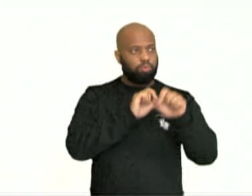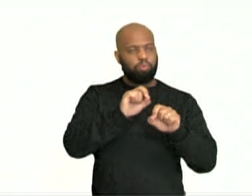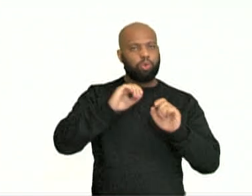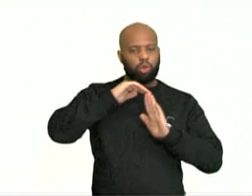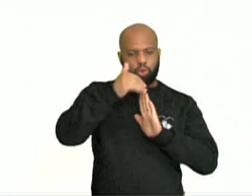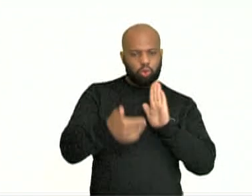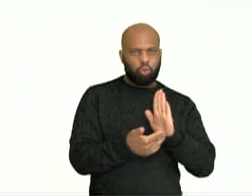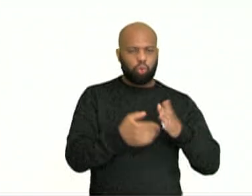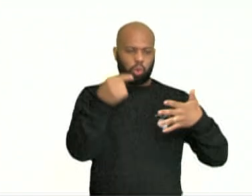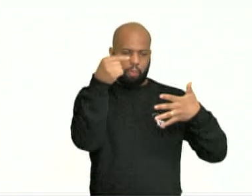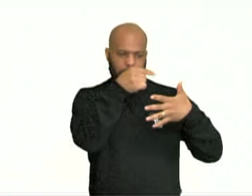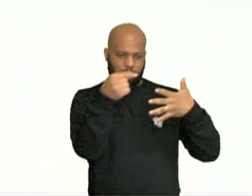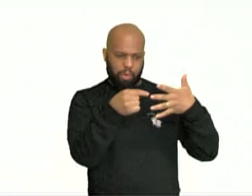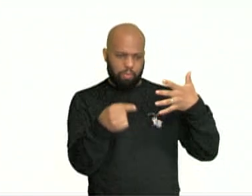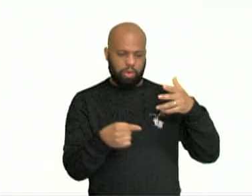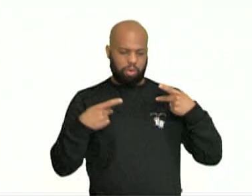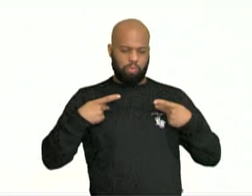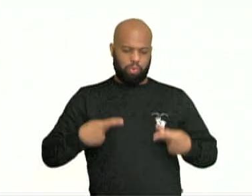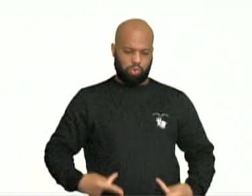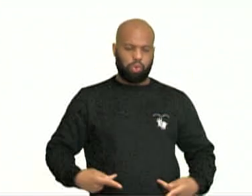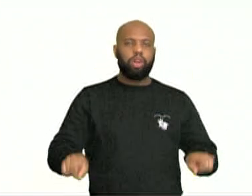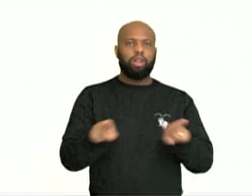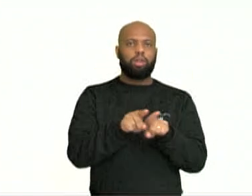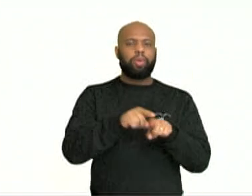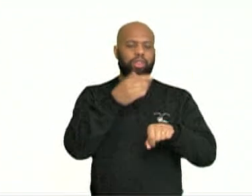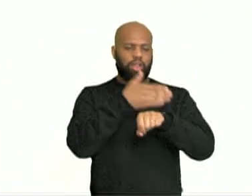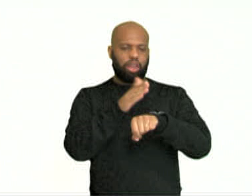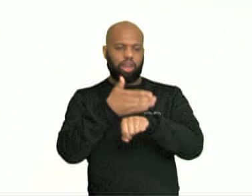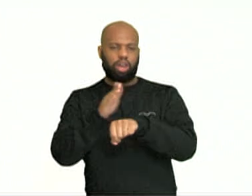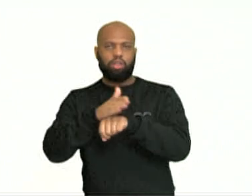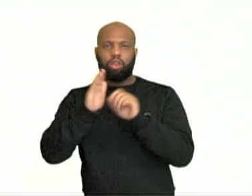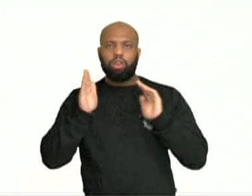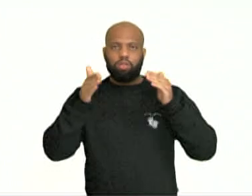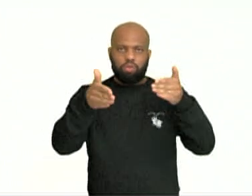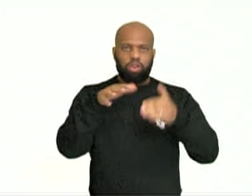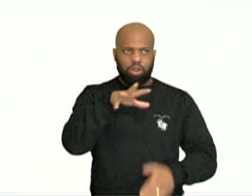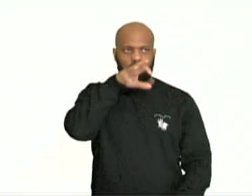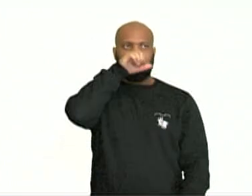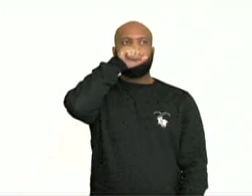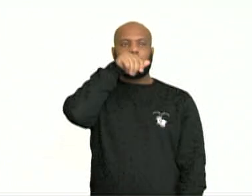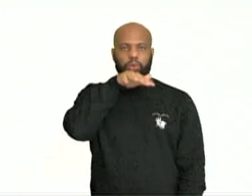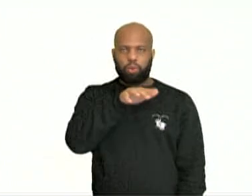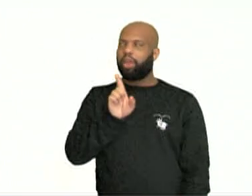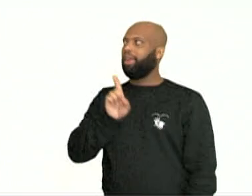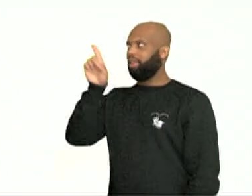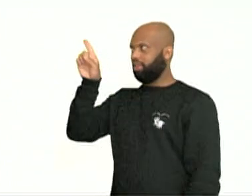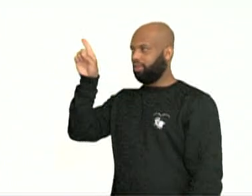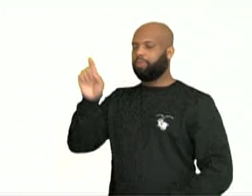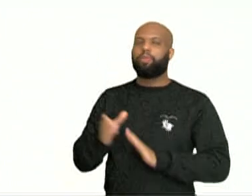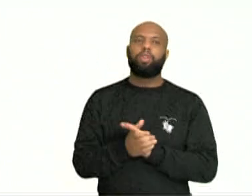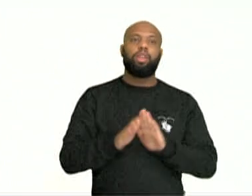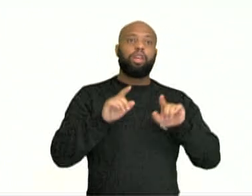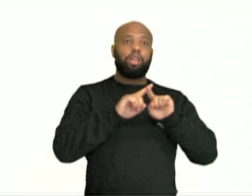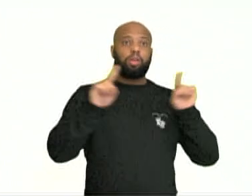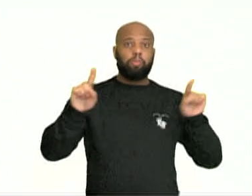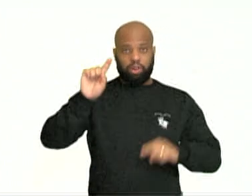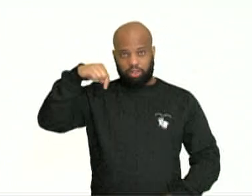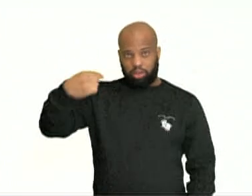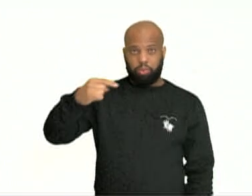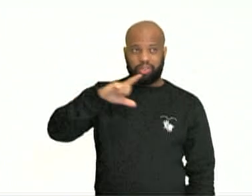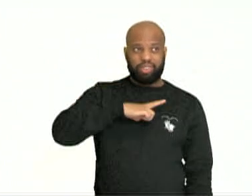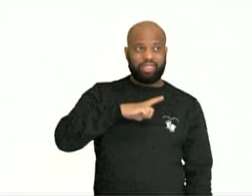todas essas posturas e exercícios voltados para a respiração é o Hatha Yoga. Mas, depois de mais de